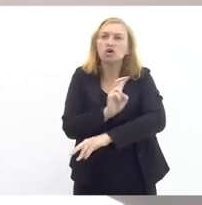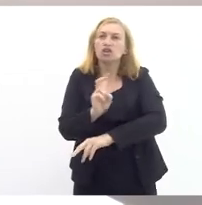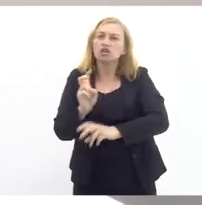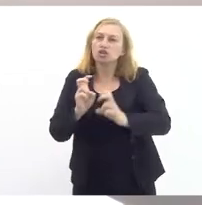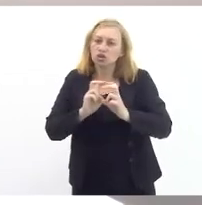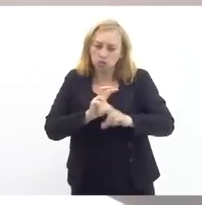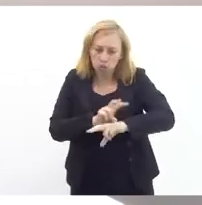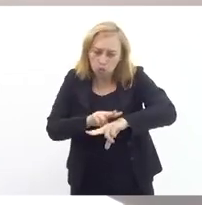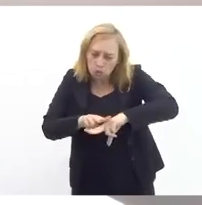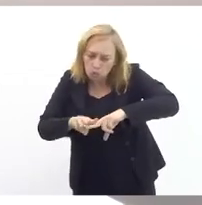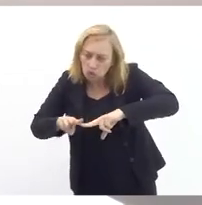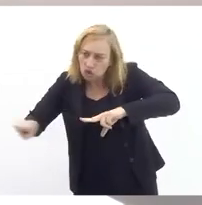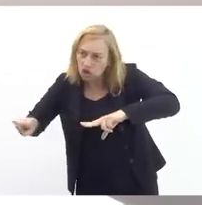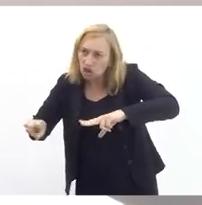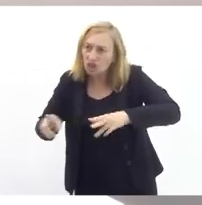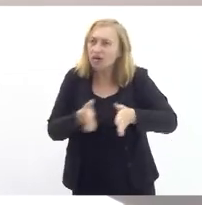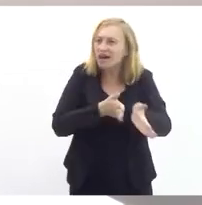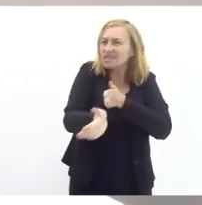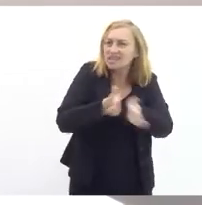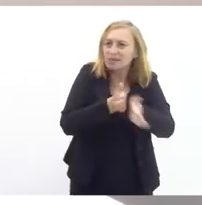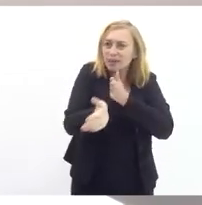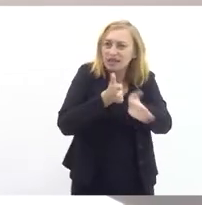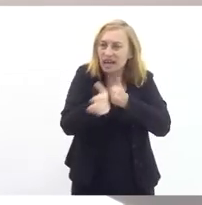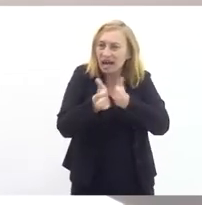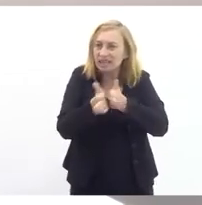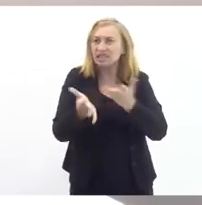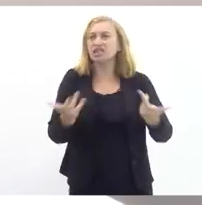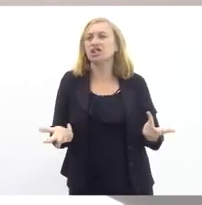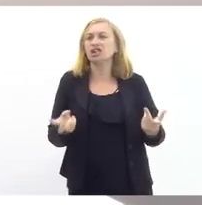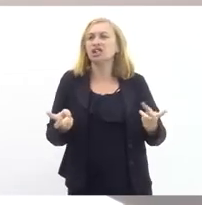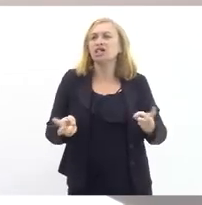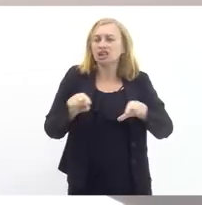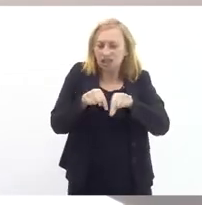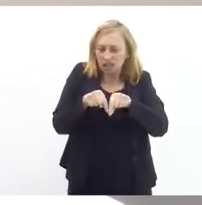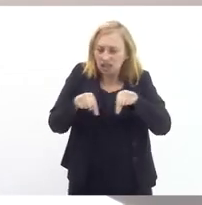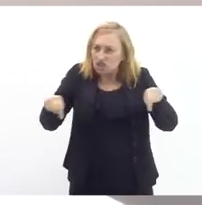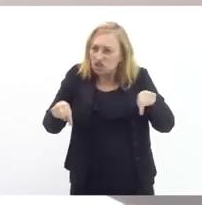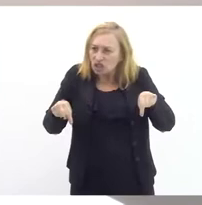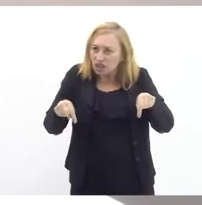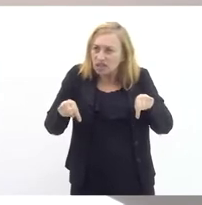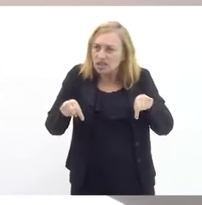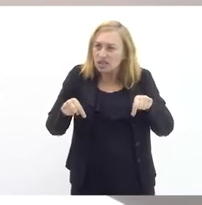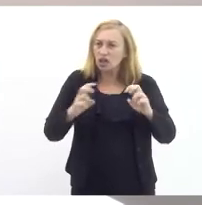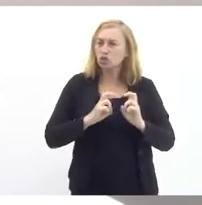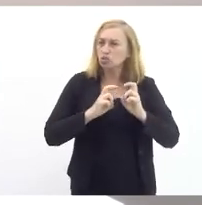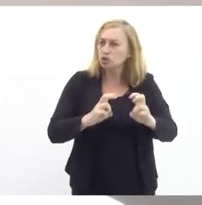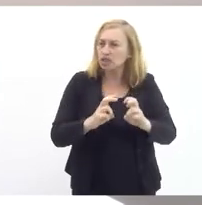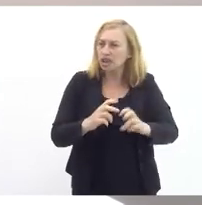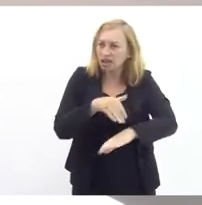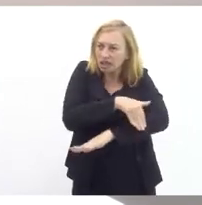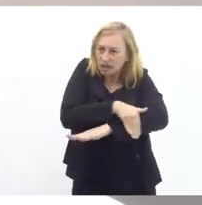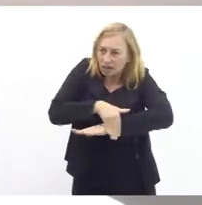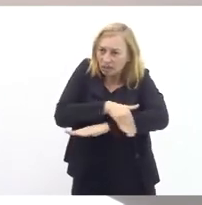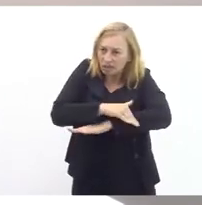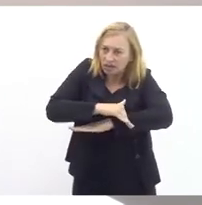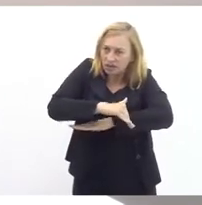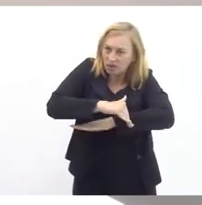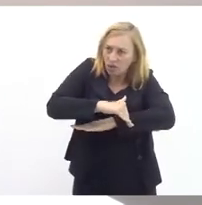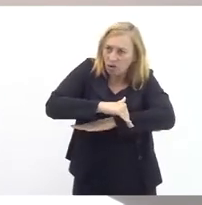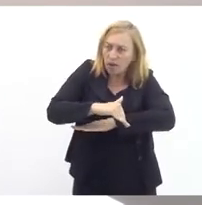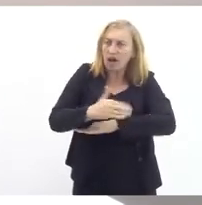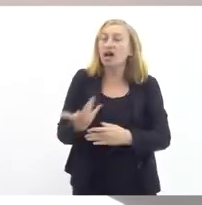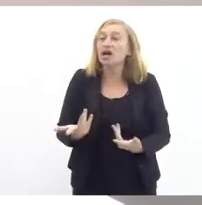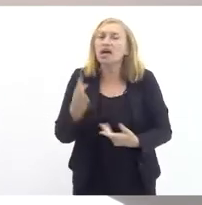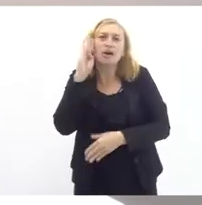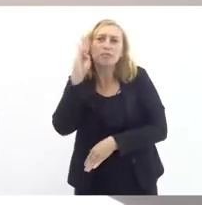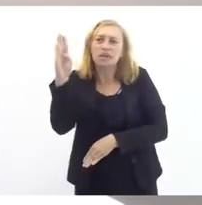da acessibilidade, a gente fala da questão da distância entre o trem e a plataforma e, principalmente, né,